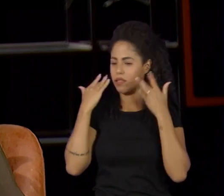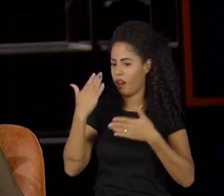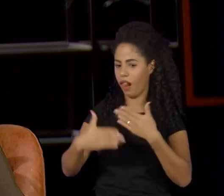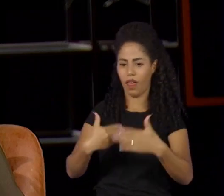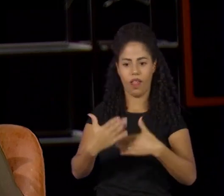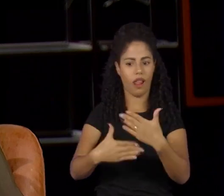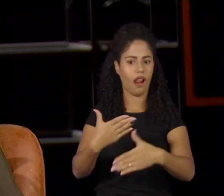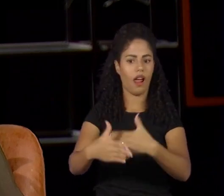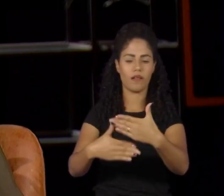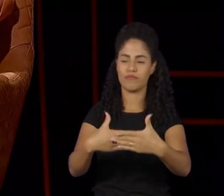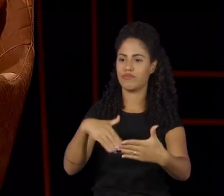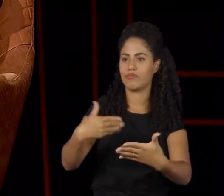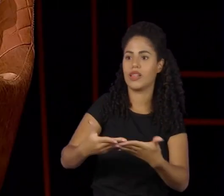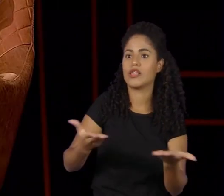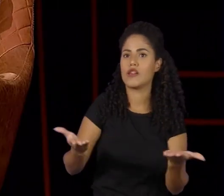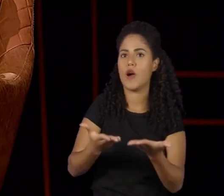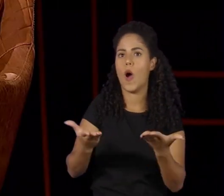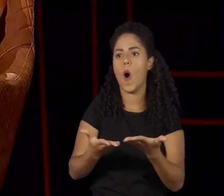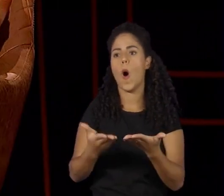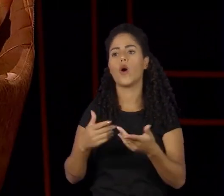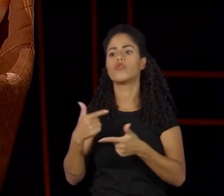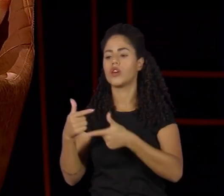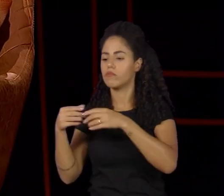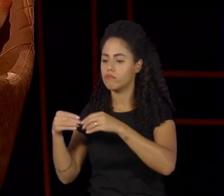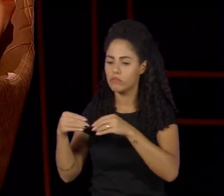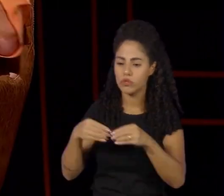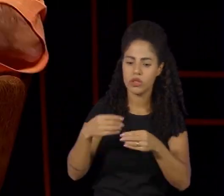teatro de lá para cá. Saí da Cleide, fui trabalhar